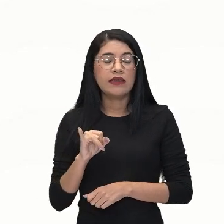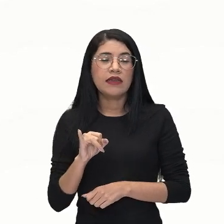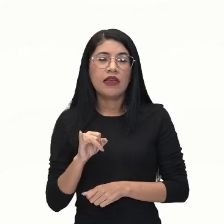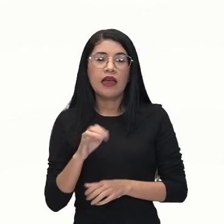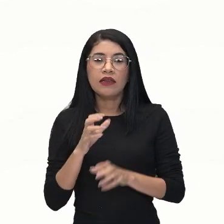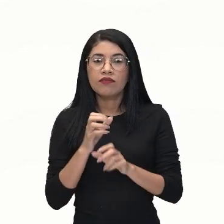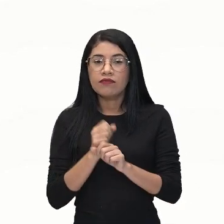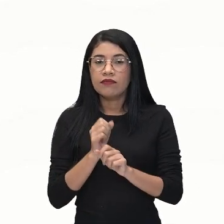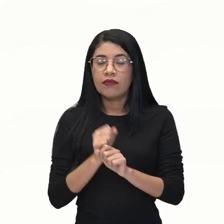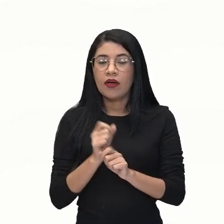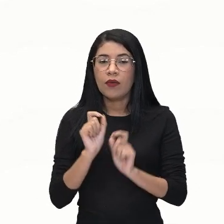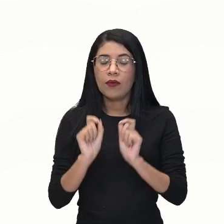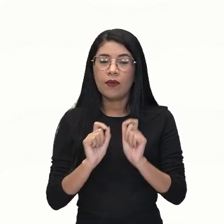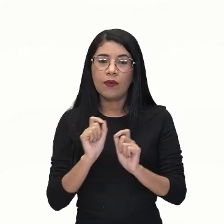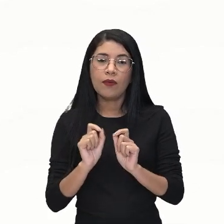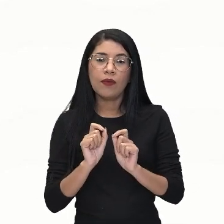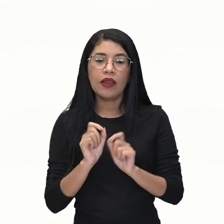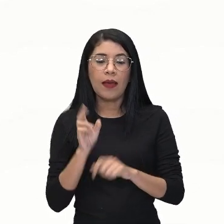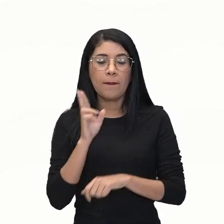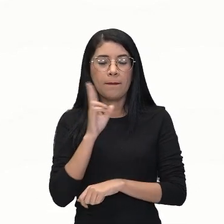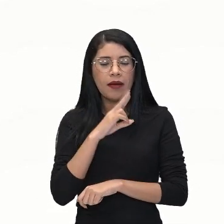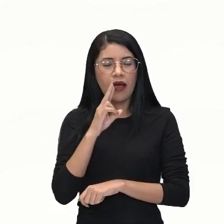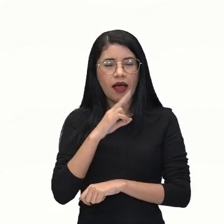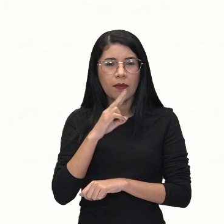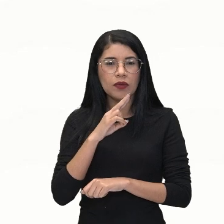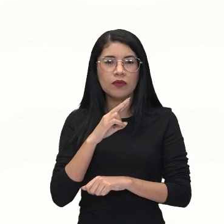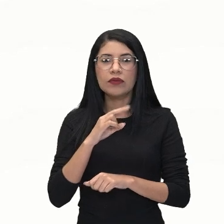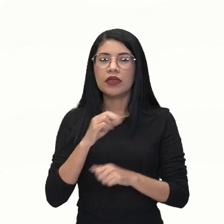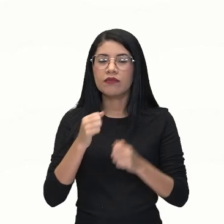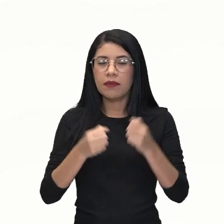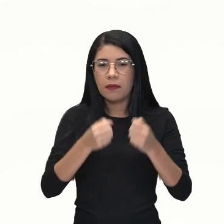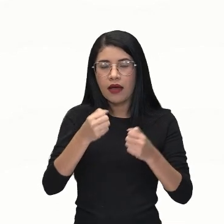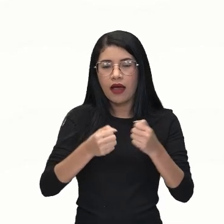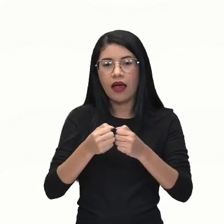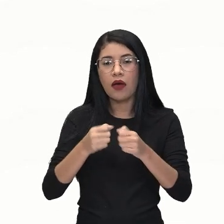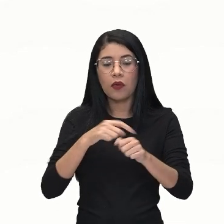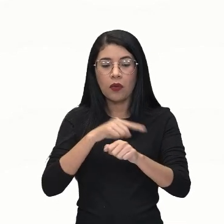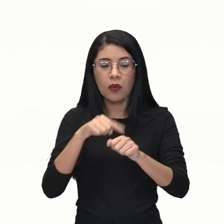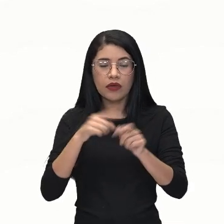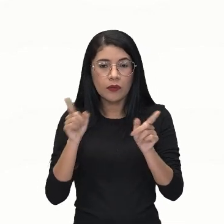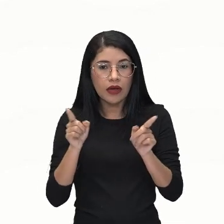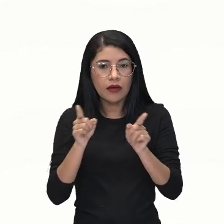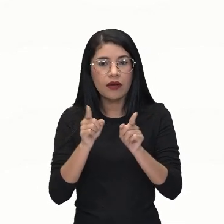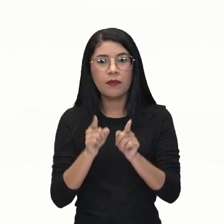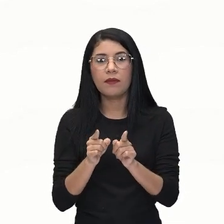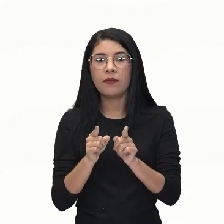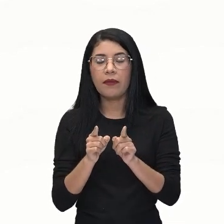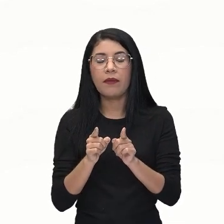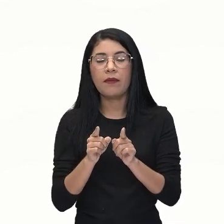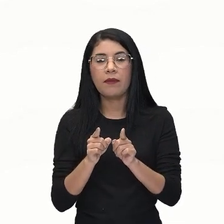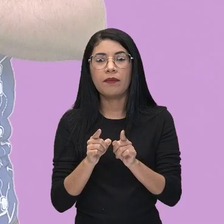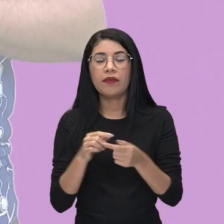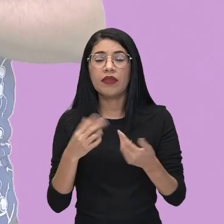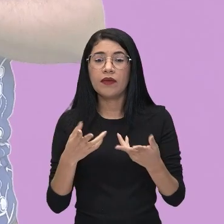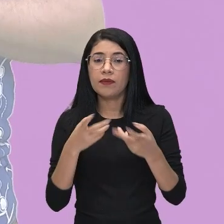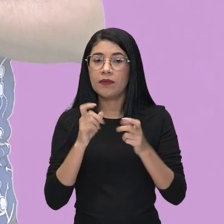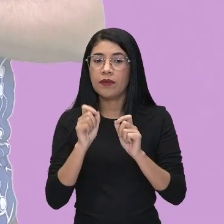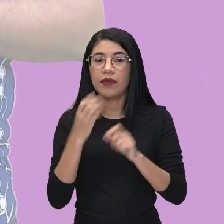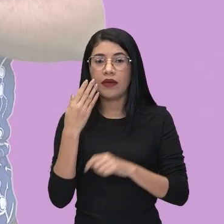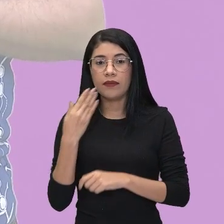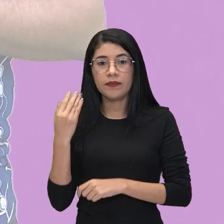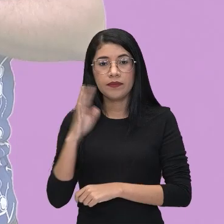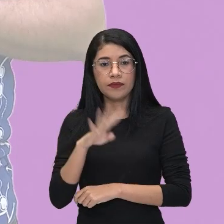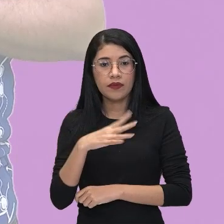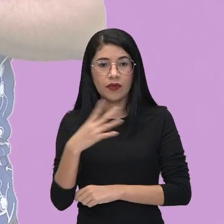o quê? Quando a gente vai mais rápido, a gente leva menos tempo, ok? Então, observe aí as